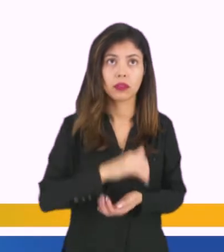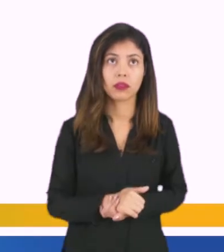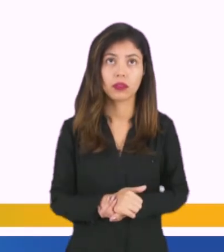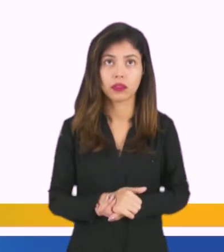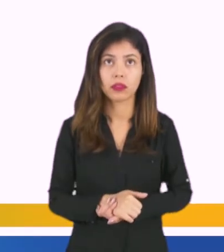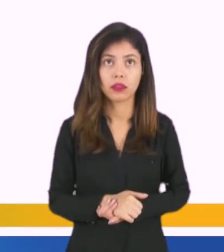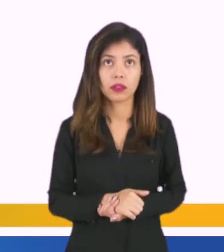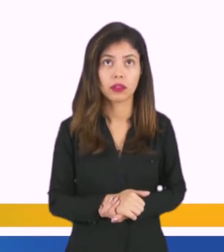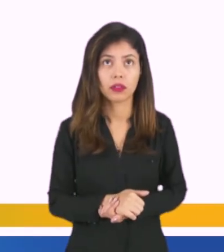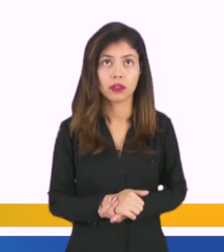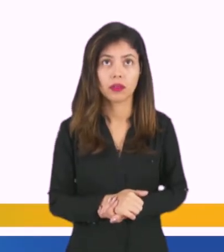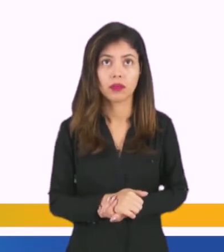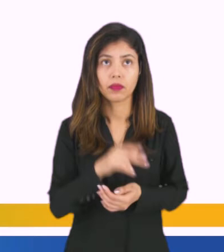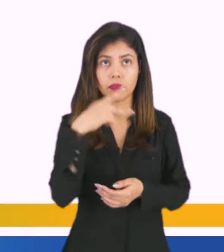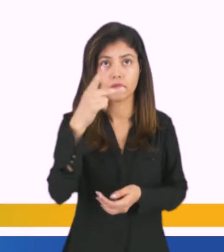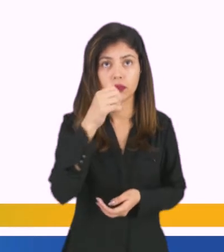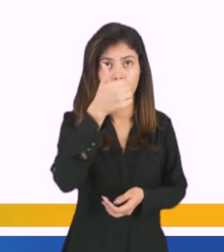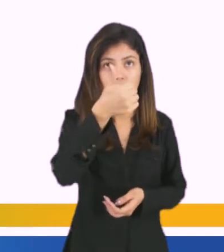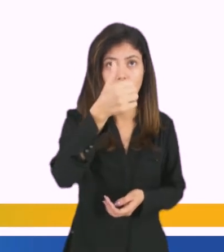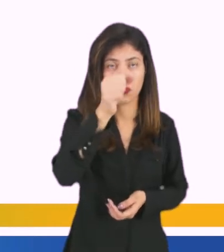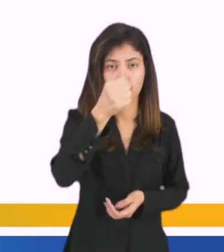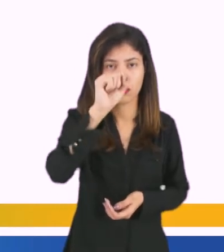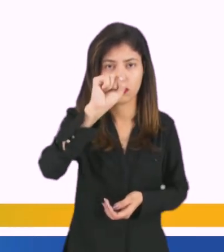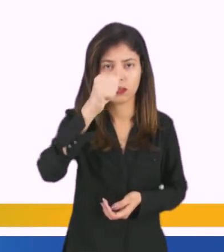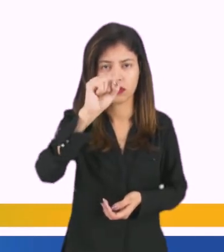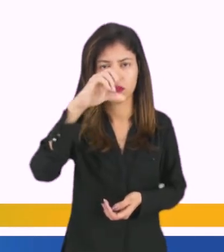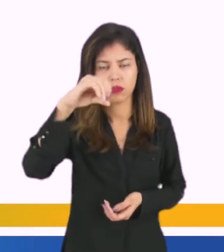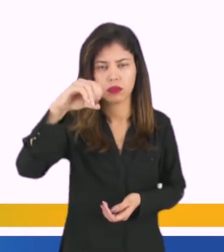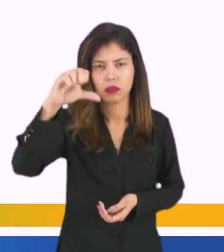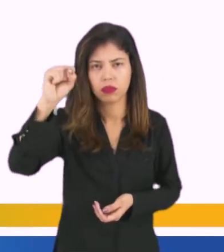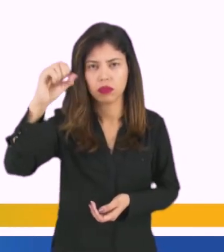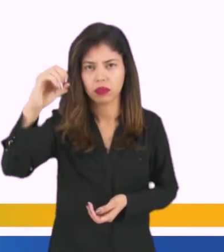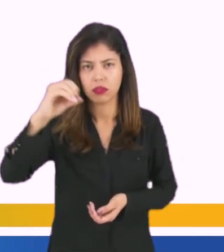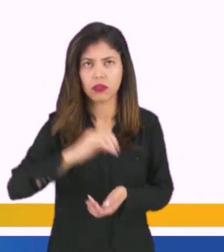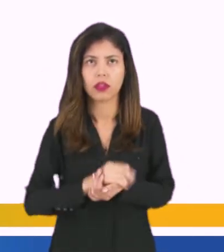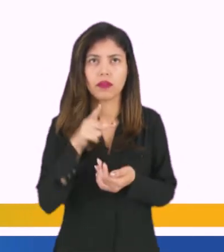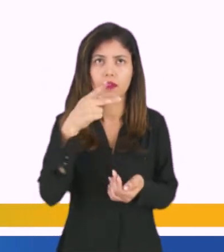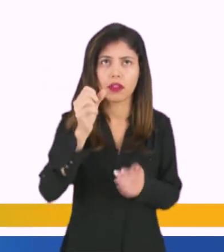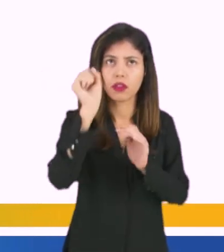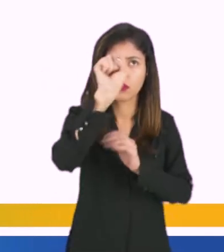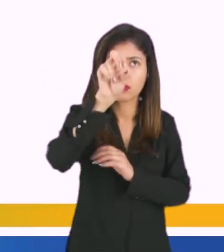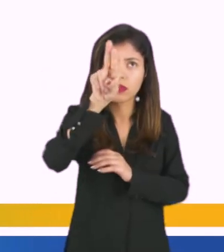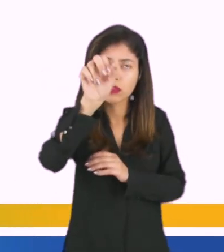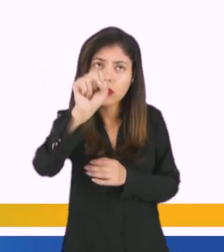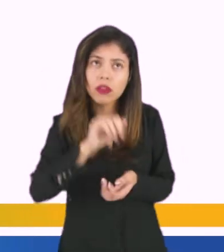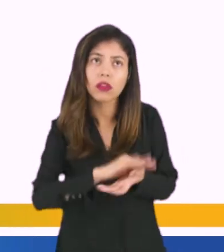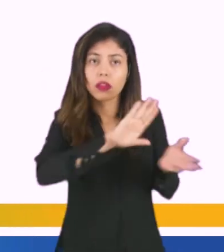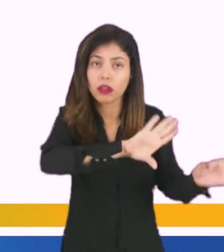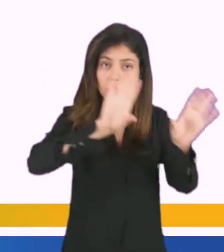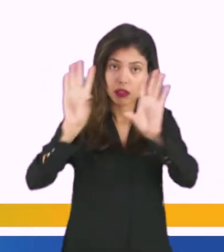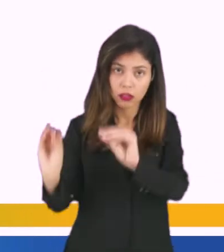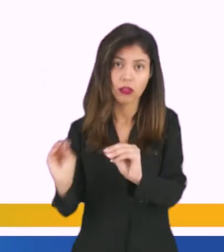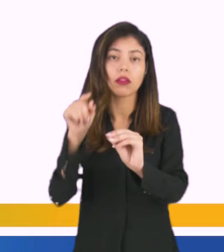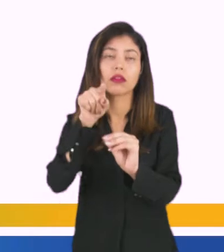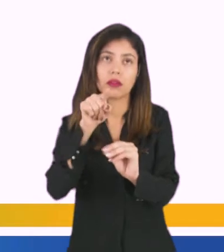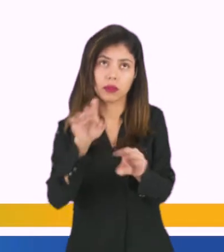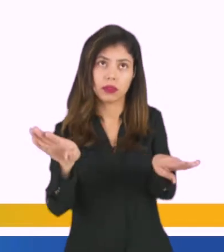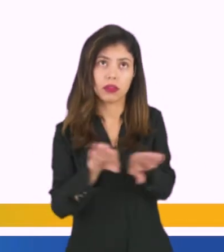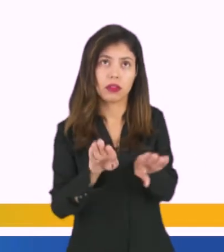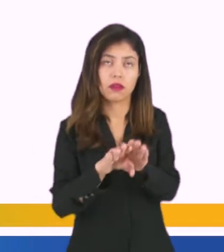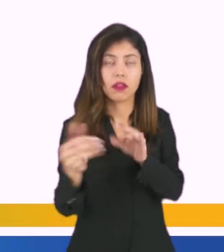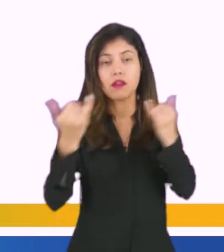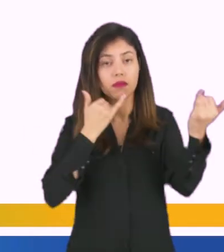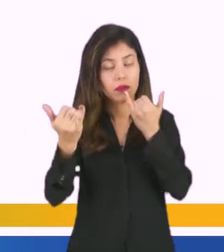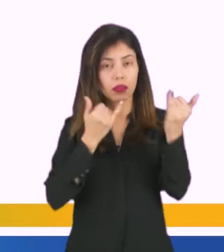8.080, que vai falar sobre o SUS, né? E aí, através disso, ele